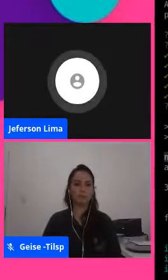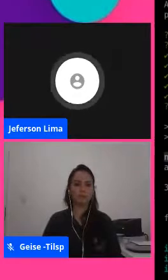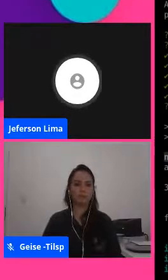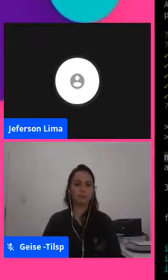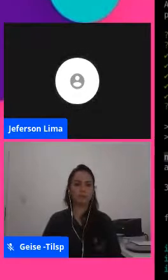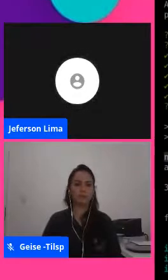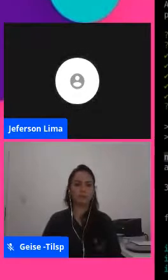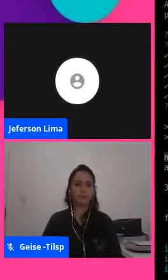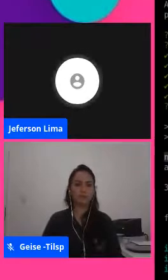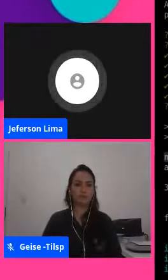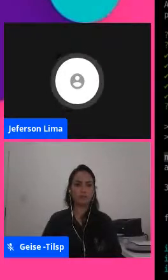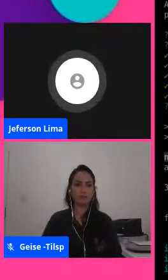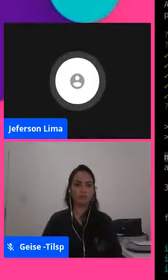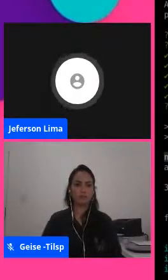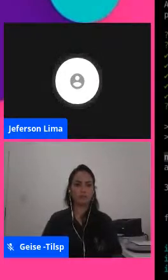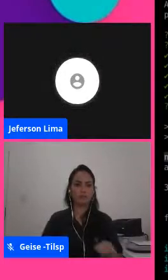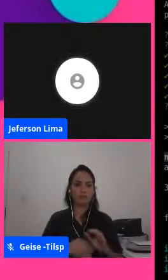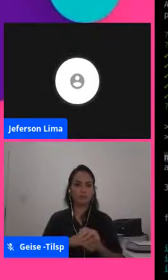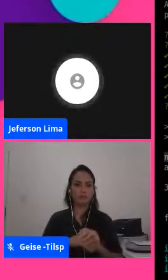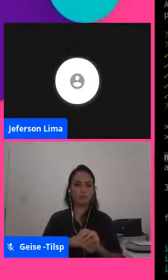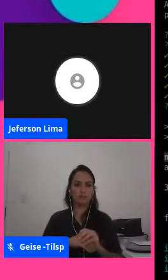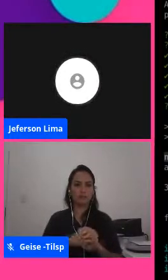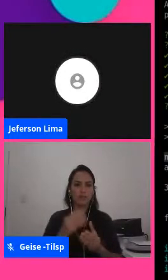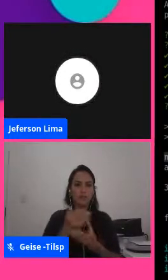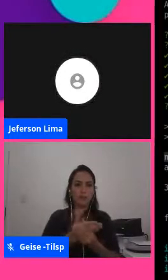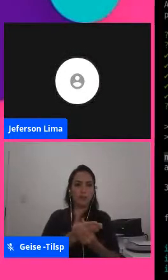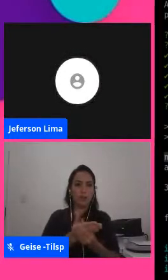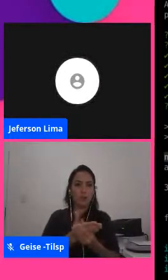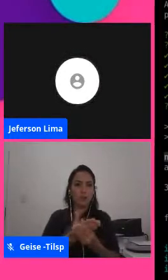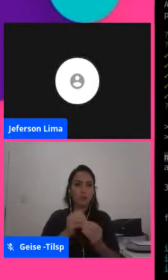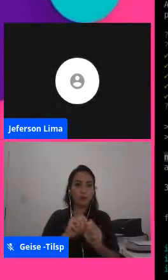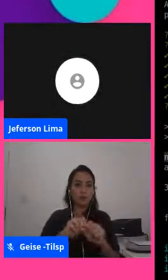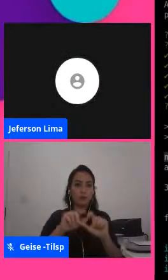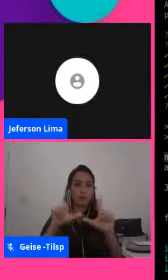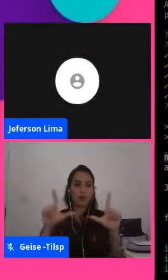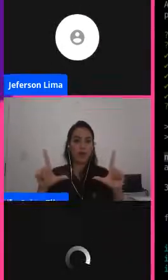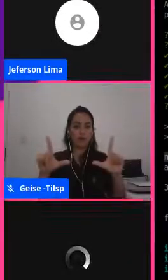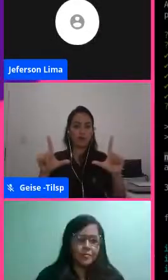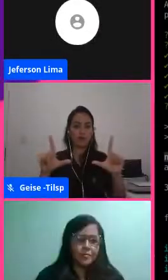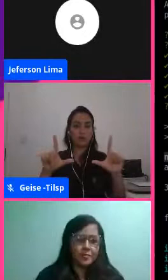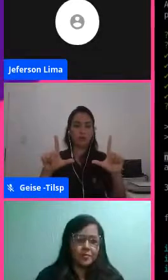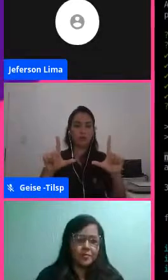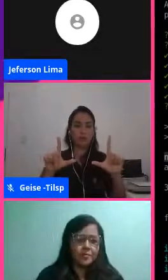CPDE Project, e já vai abrir a pasta Functions.